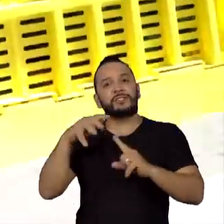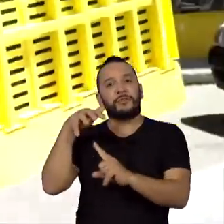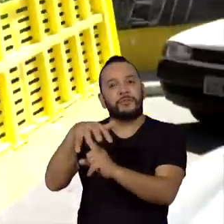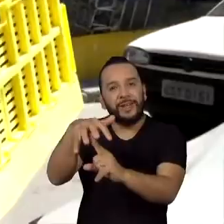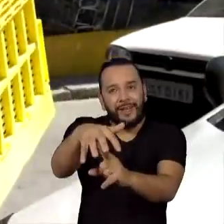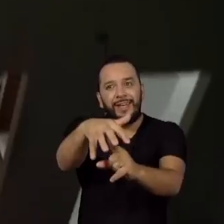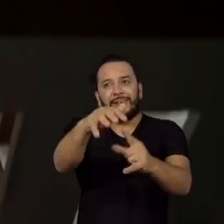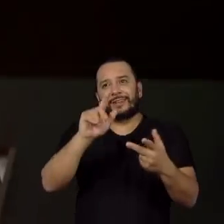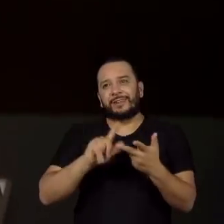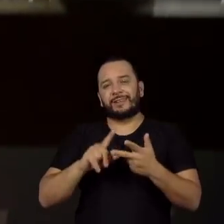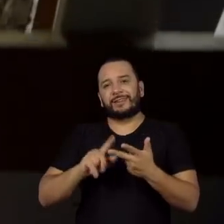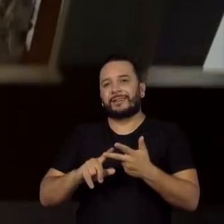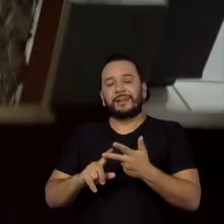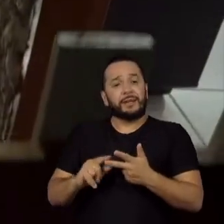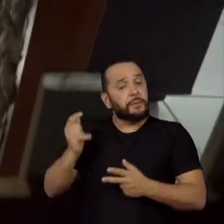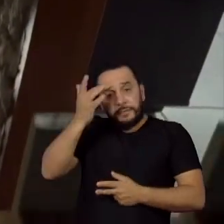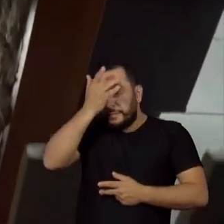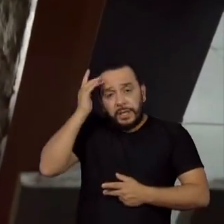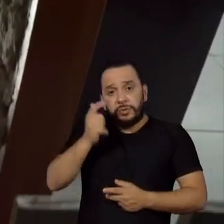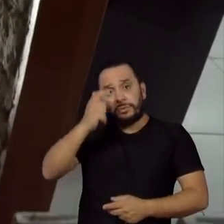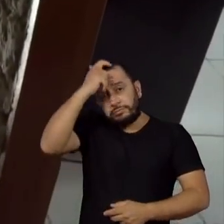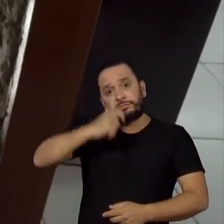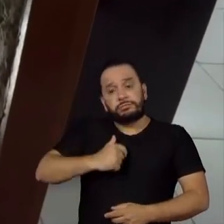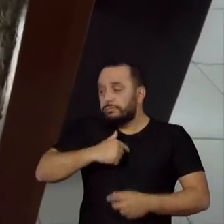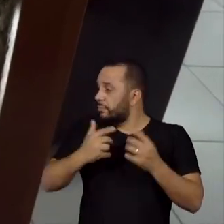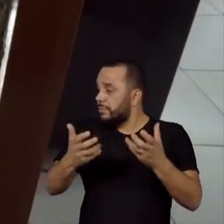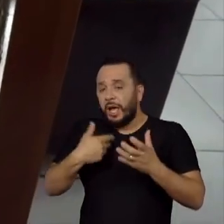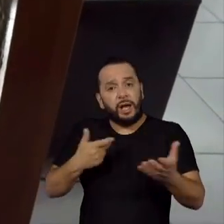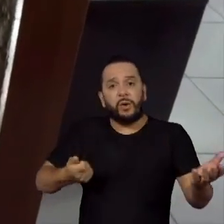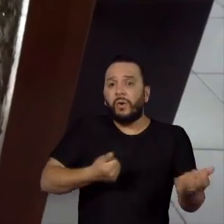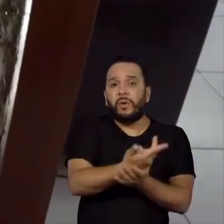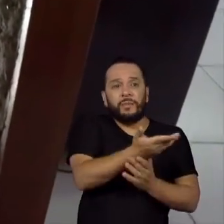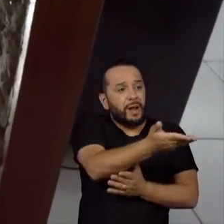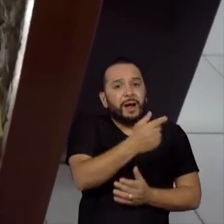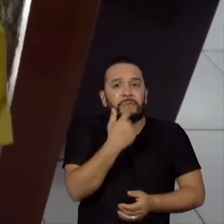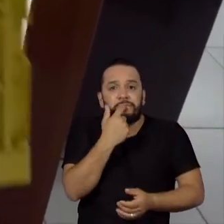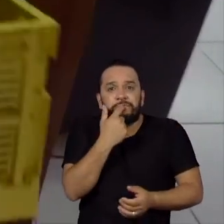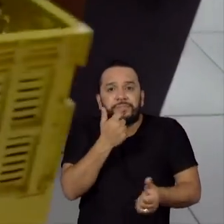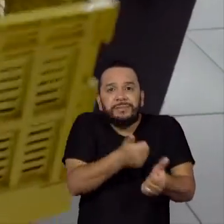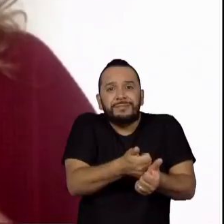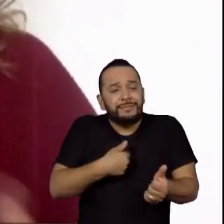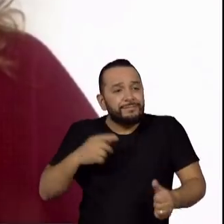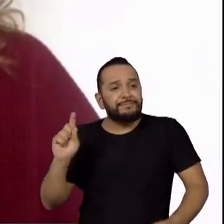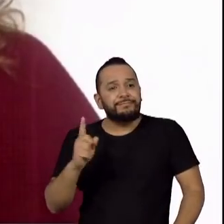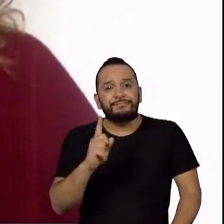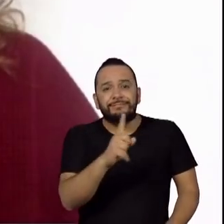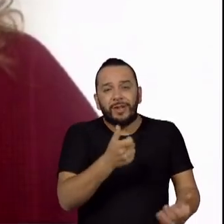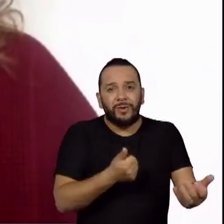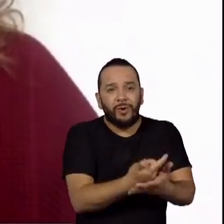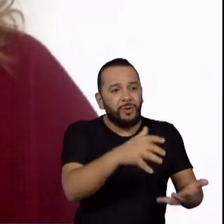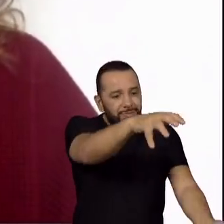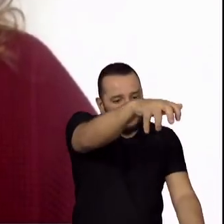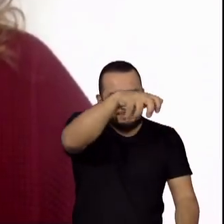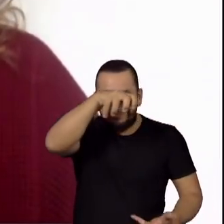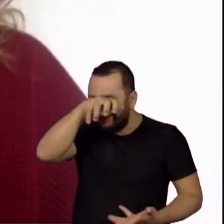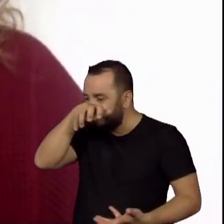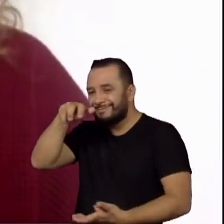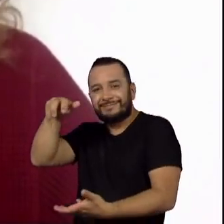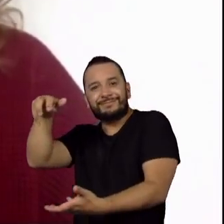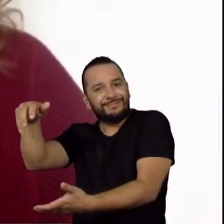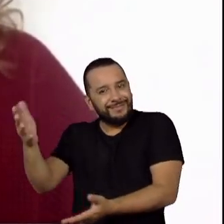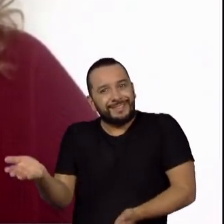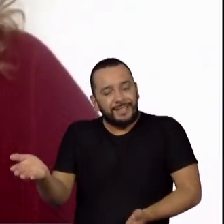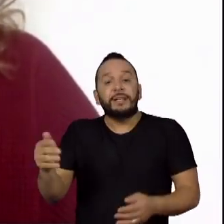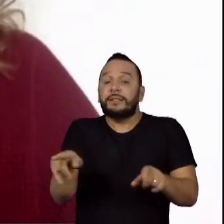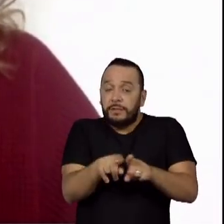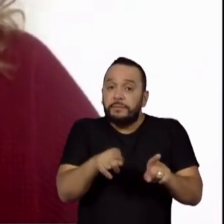e até nesse consumidor que está mais próximo do agricultor também em formatos de entregas